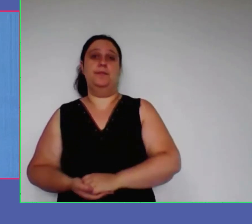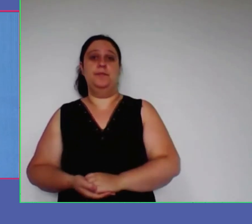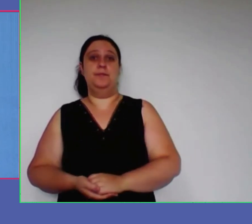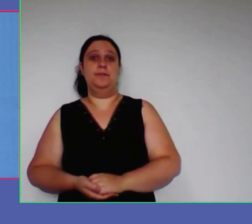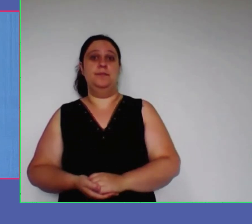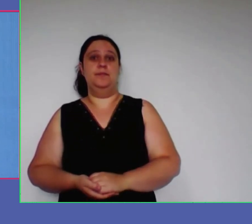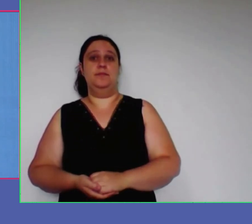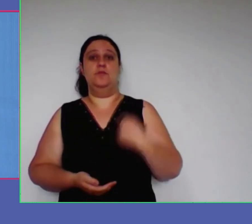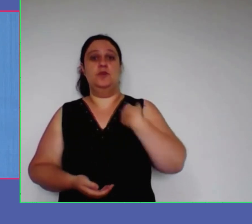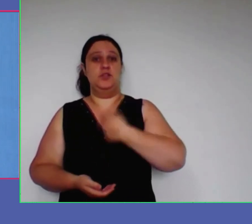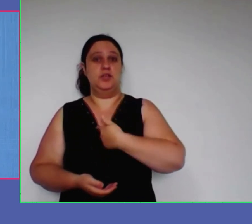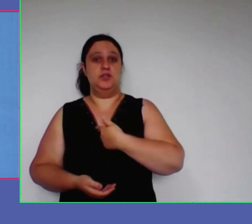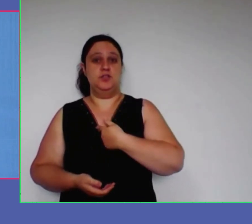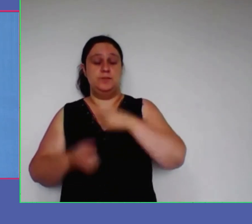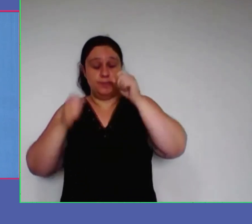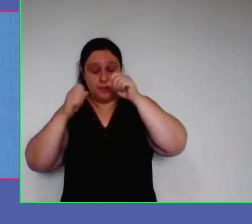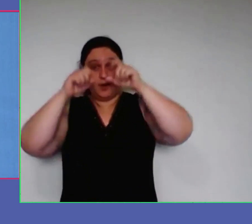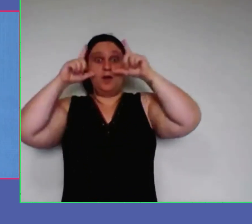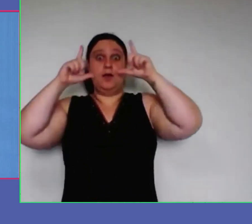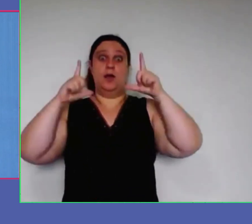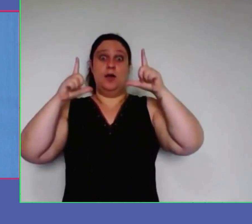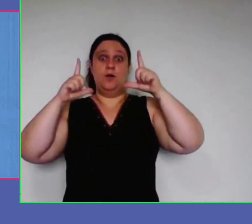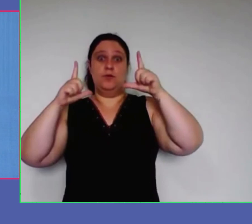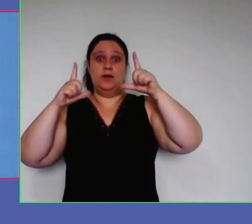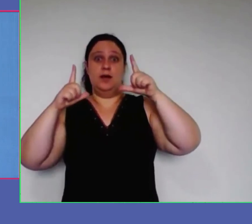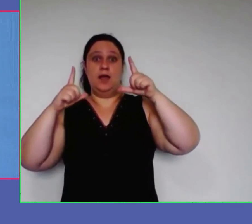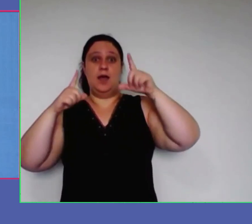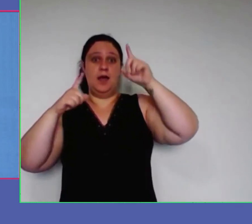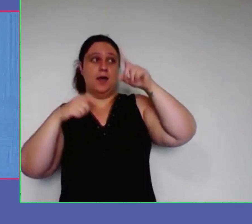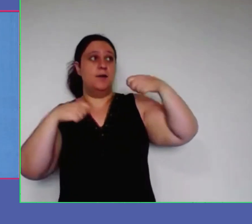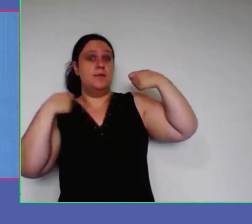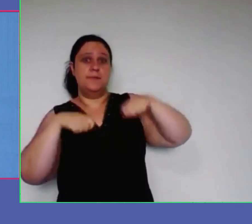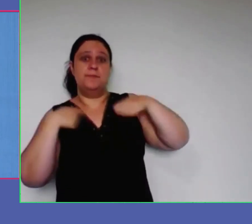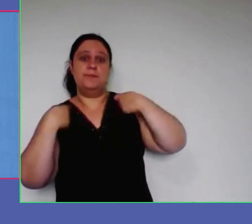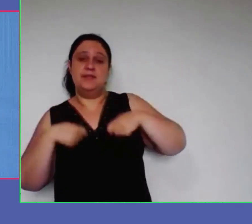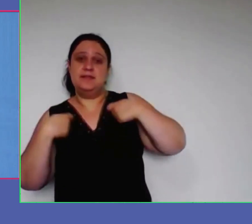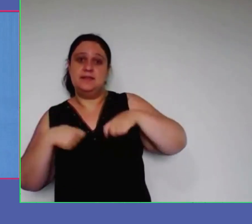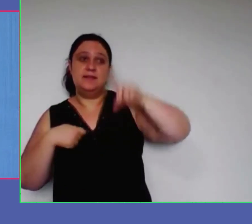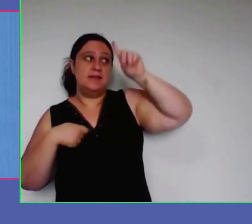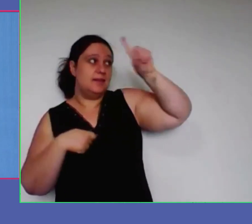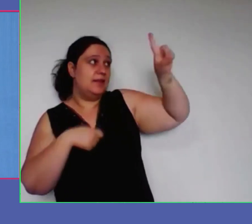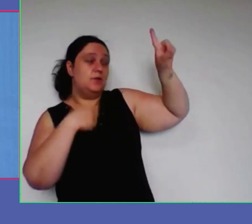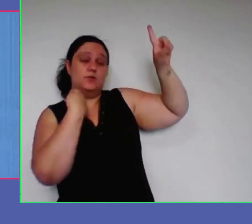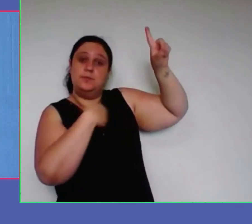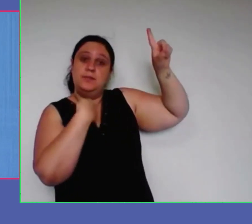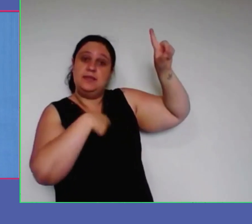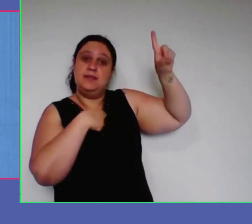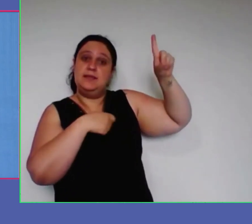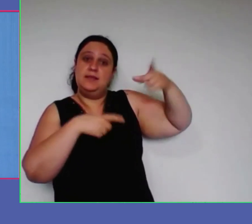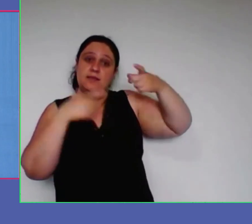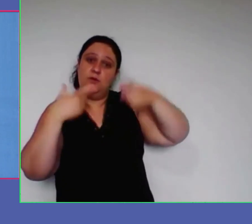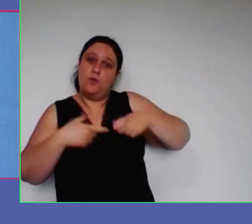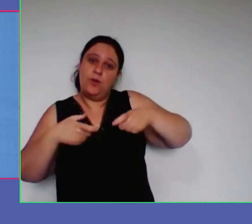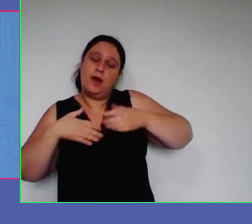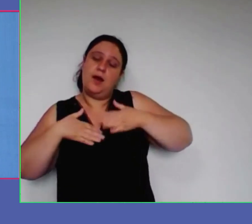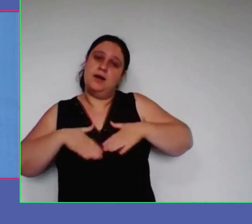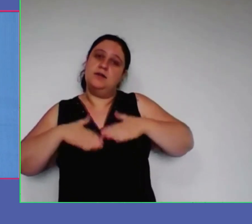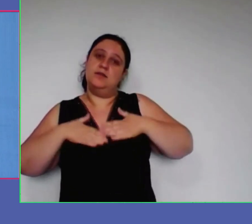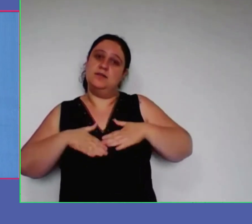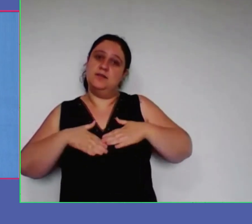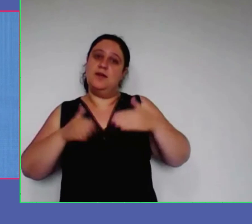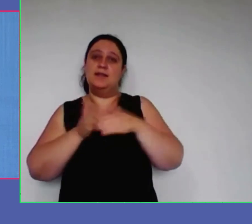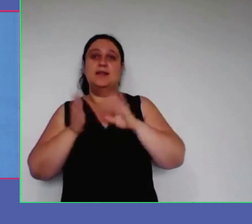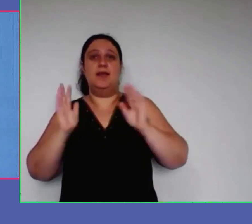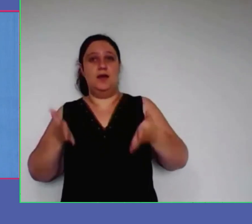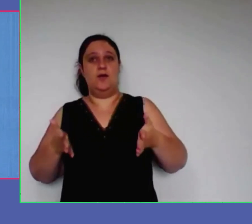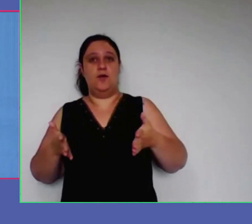despertar para uma necessidade dEle. Até aqui, irmãos, Ele atendeu a nossa necessidade,